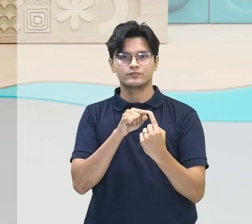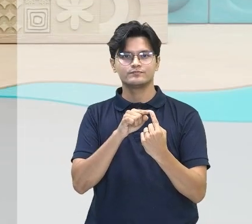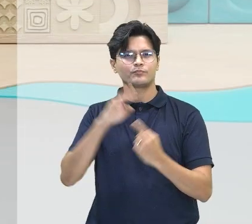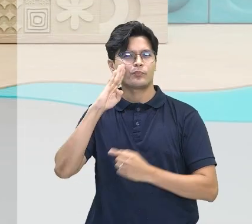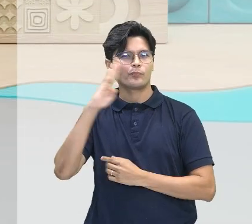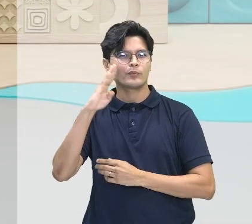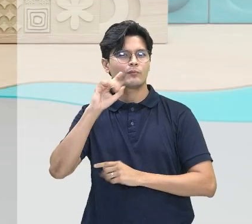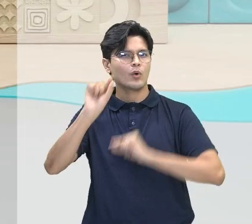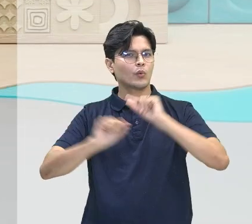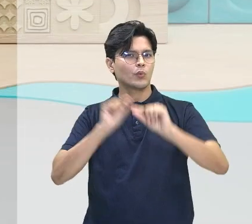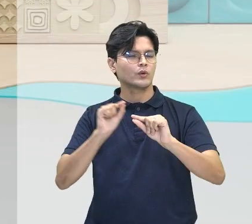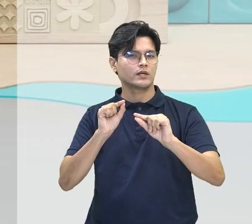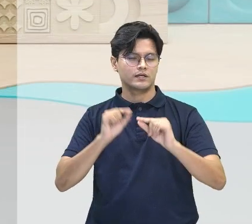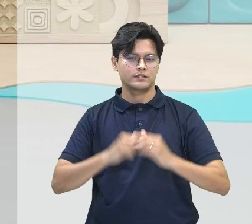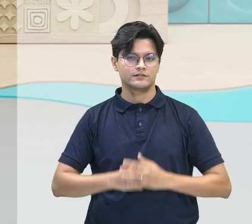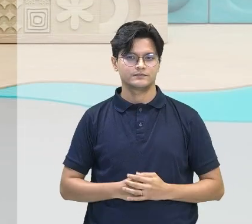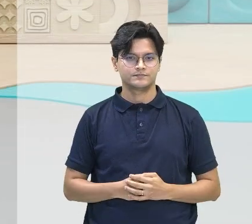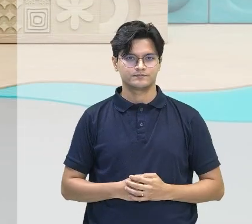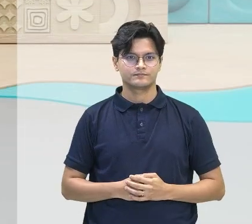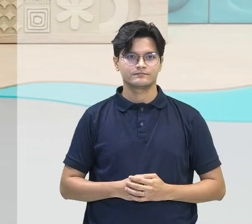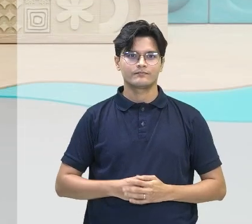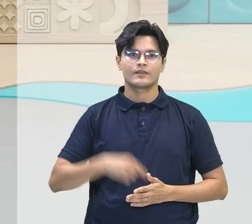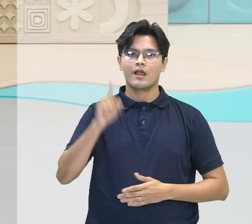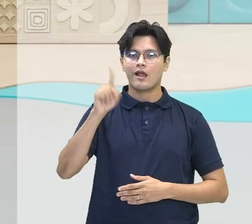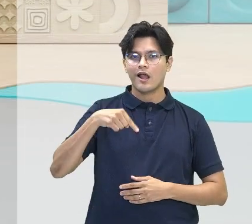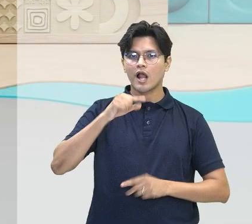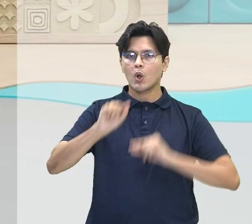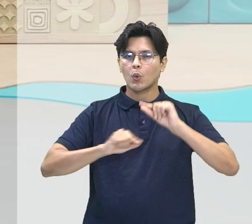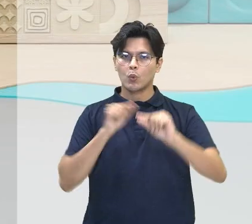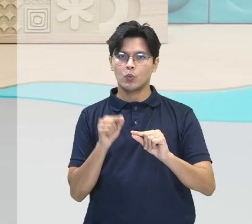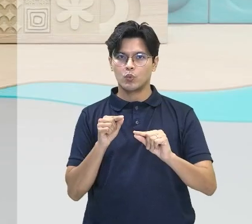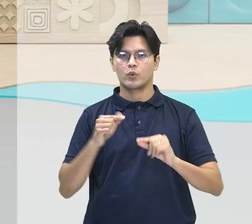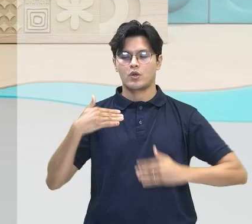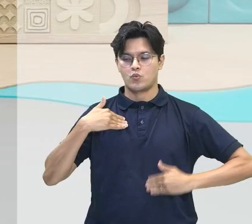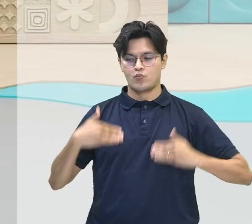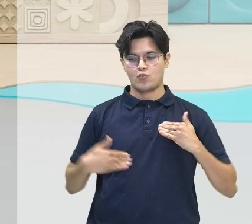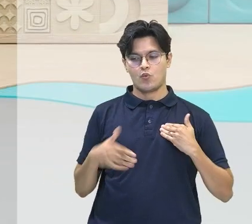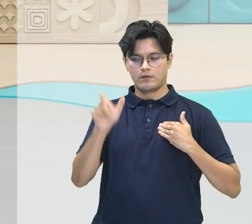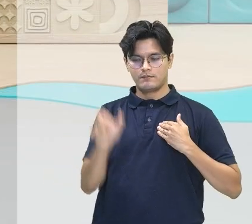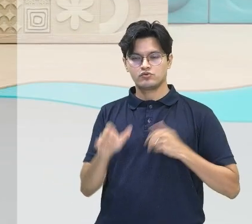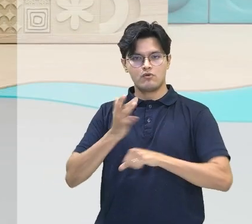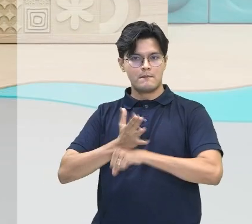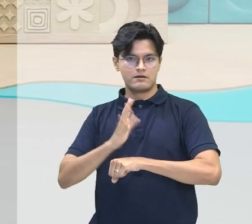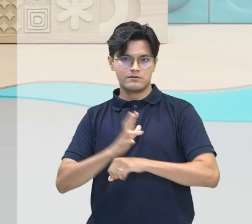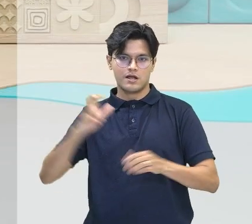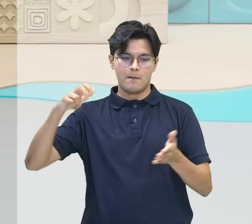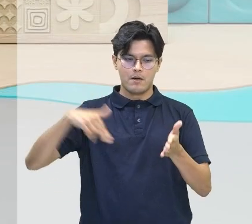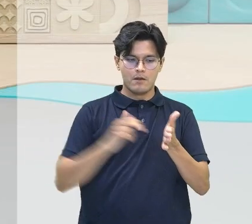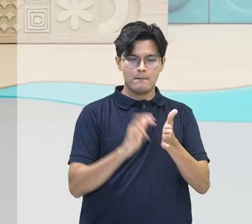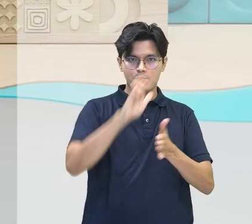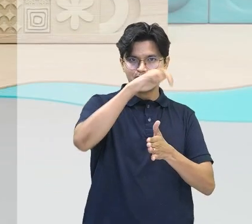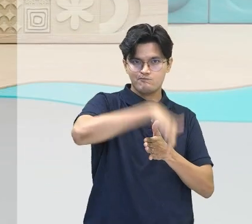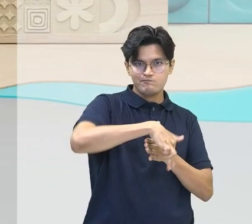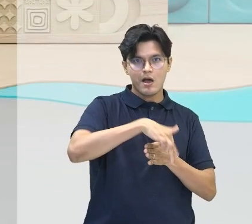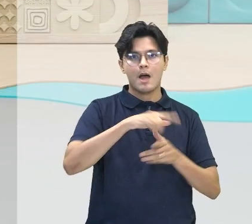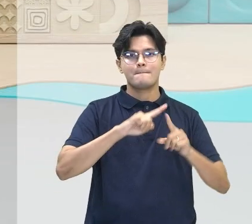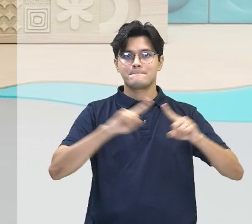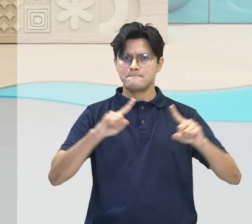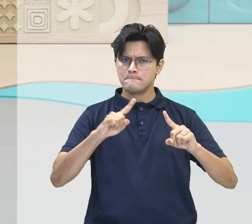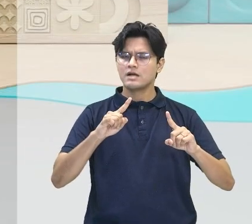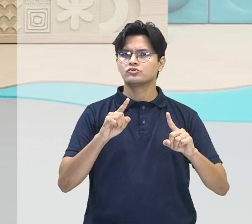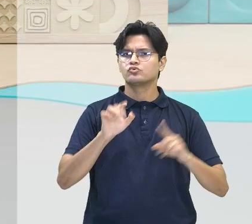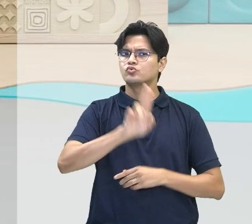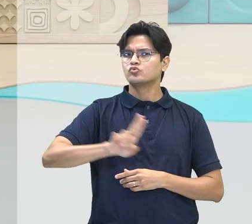principais do parkour é justamente manter a integridade física daquele praticante, a segurança daquele